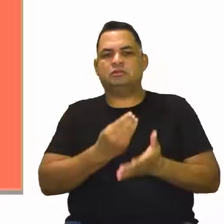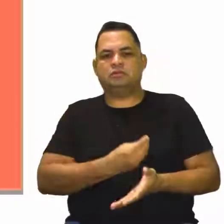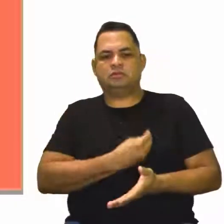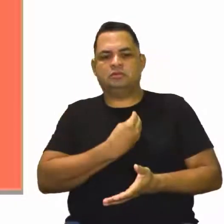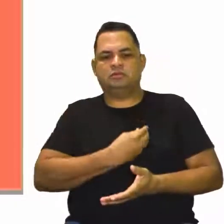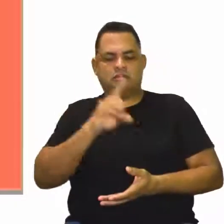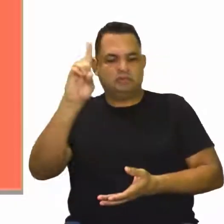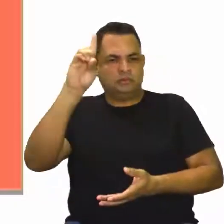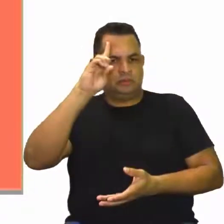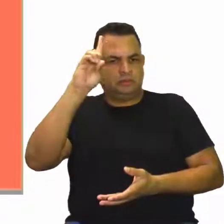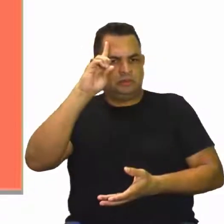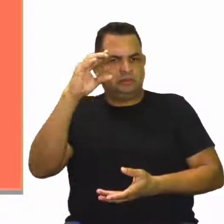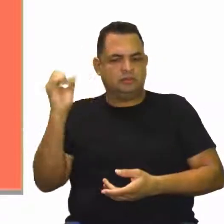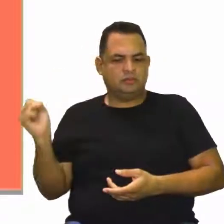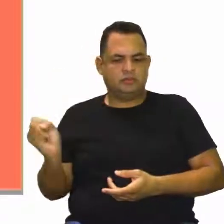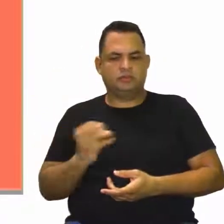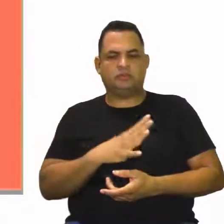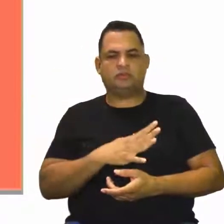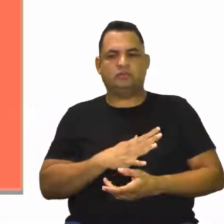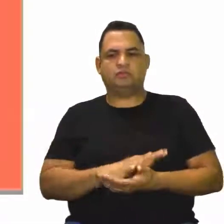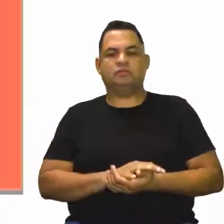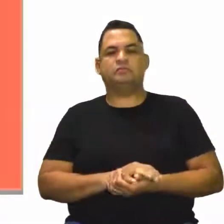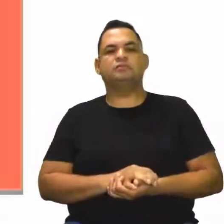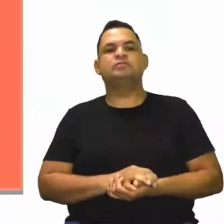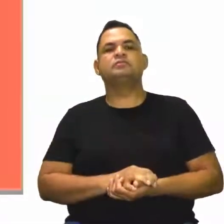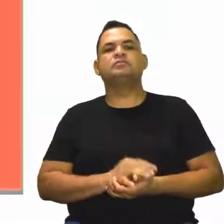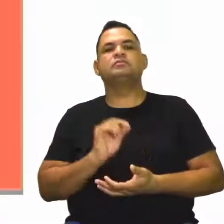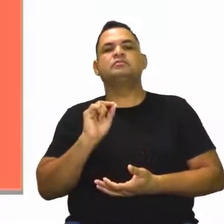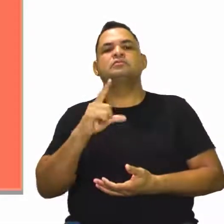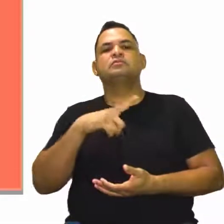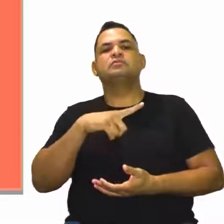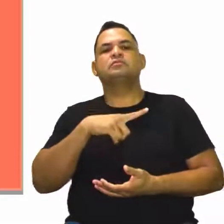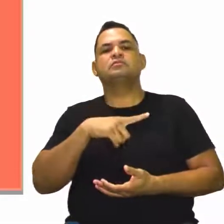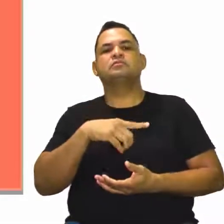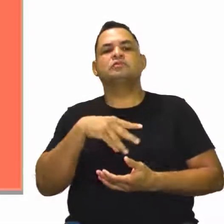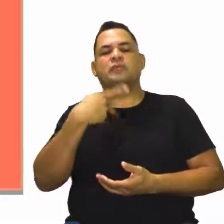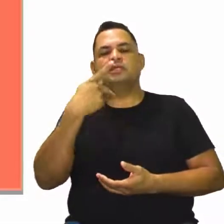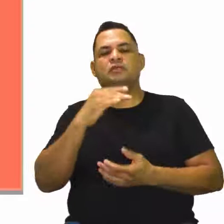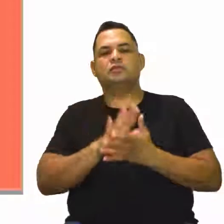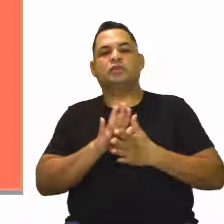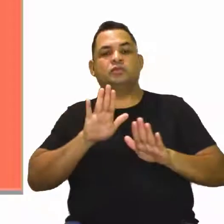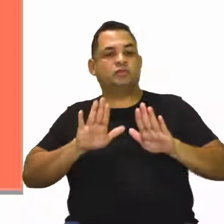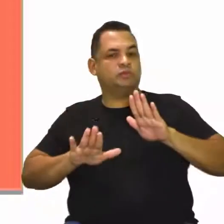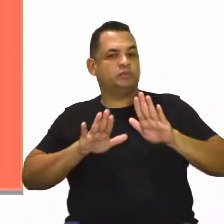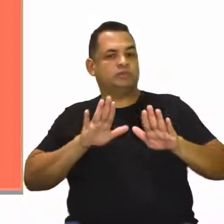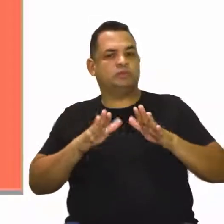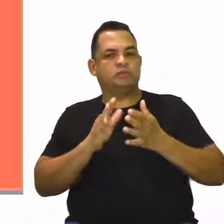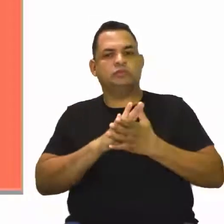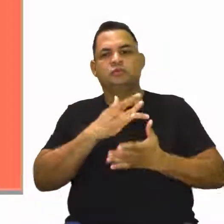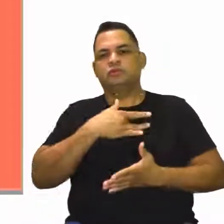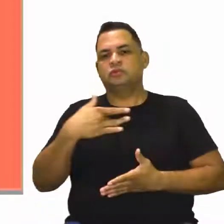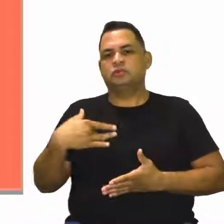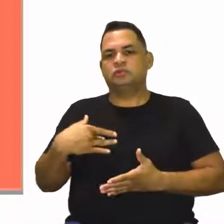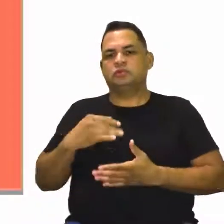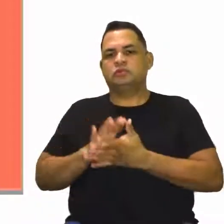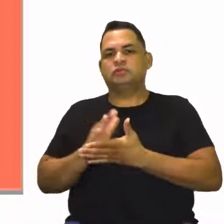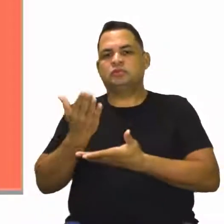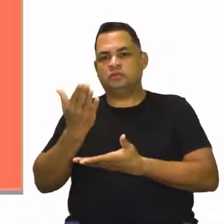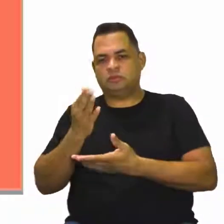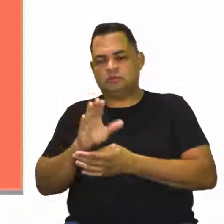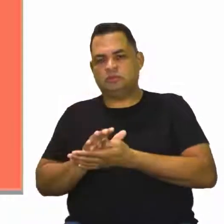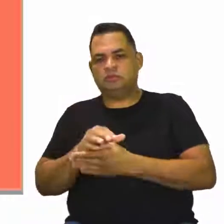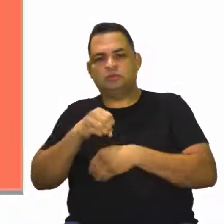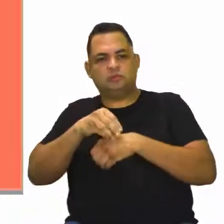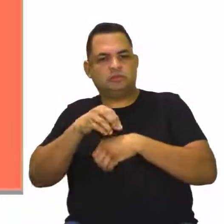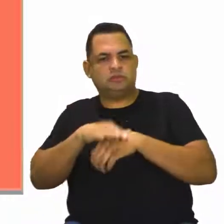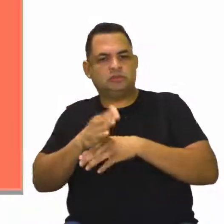vida diária do jovem. O que mais que vem, prof? Vamos falar também sobre os cuidados em saúde e as dicas,